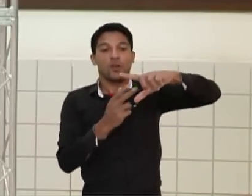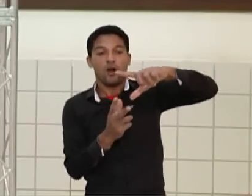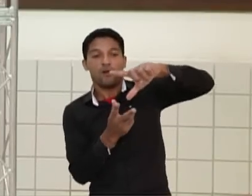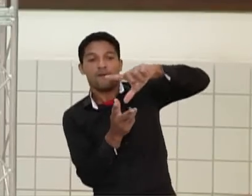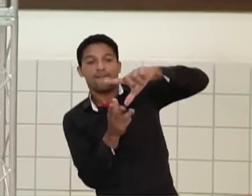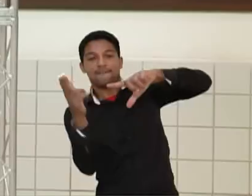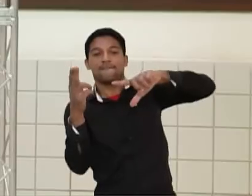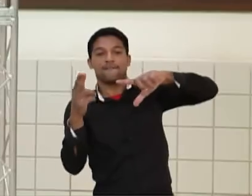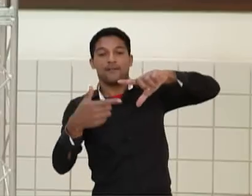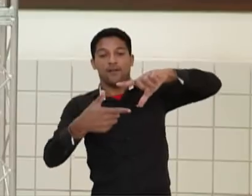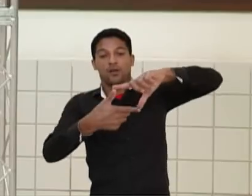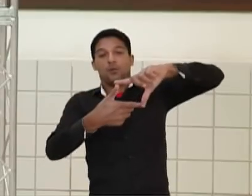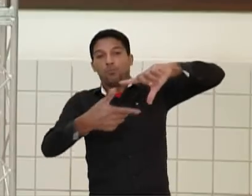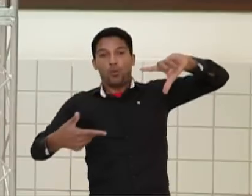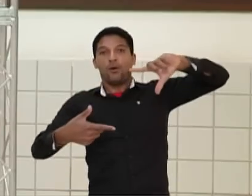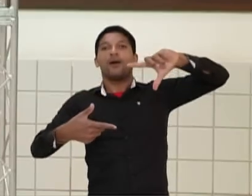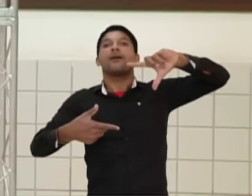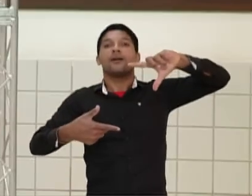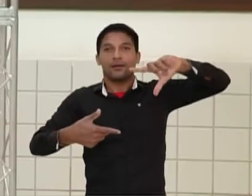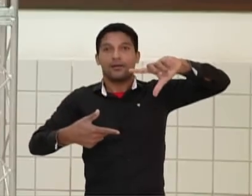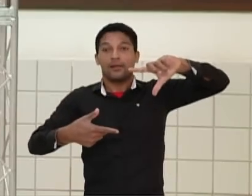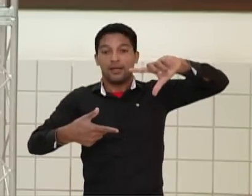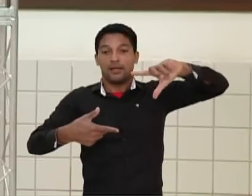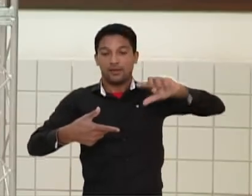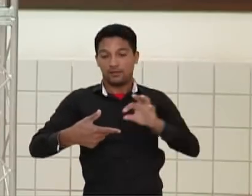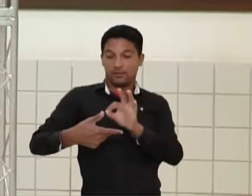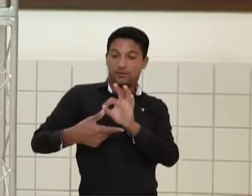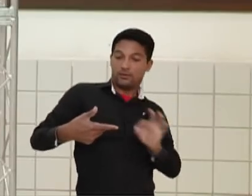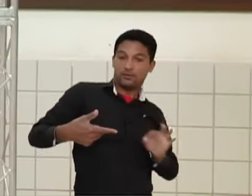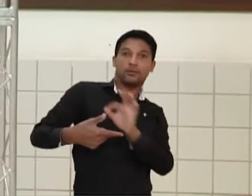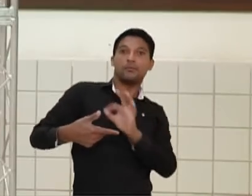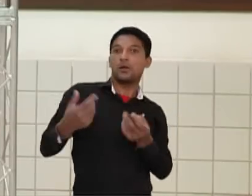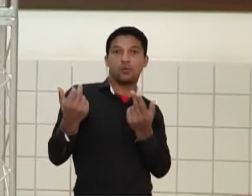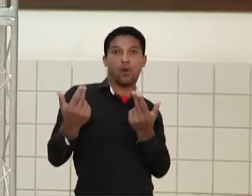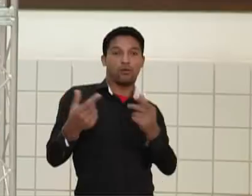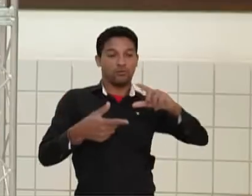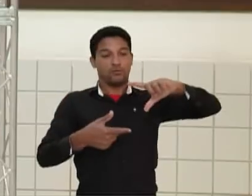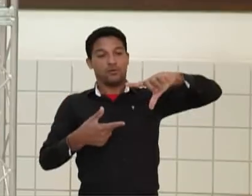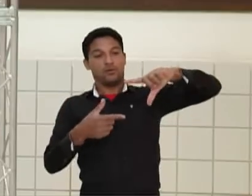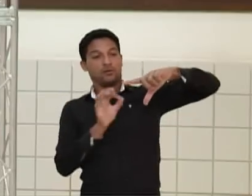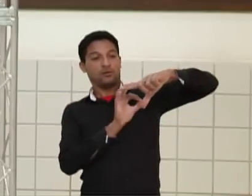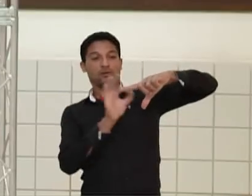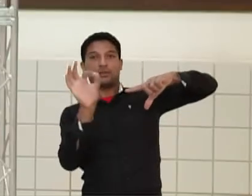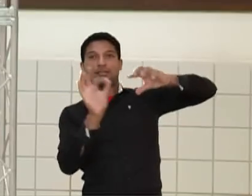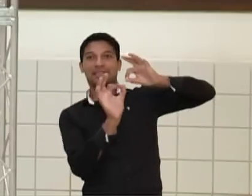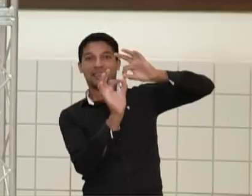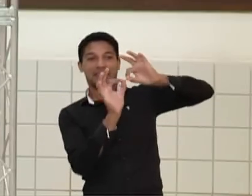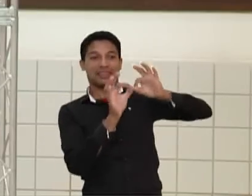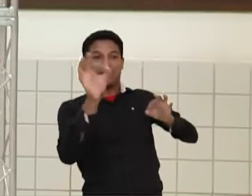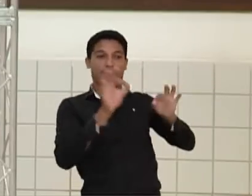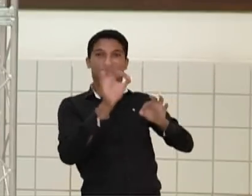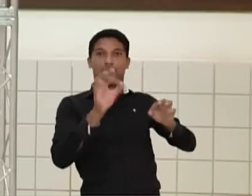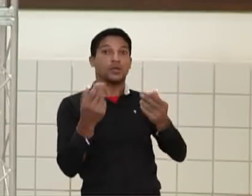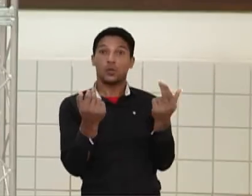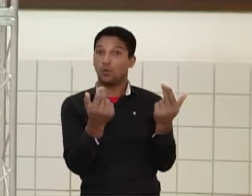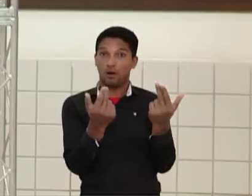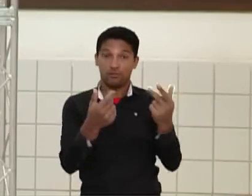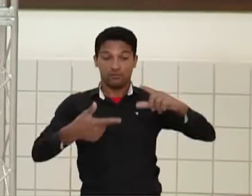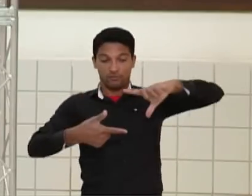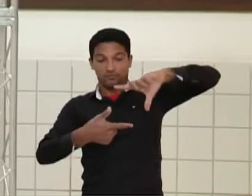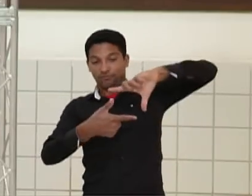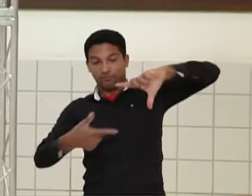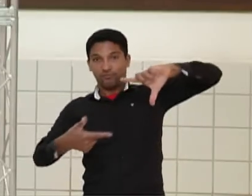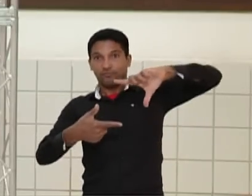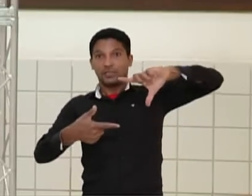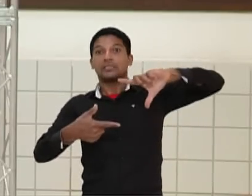e você tem dois triângulos exatamente do mesmo tamanho. Você põe os dois juntos e você vai perceber que os ângulos ali, os ângulos pintados ali, pinta